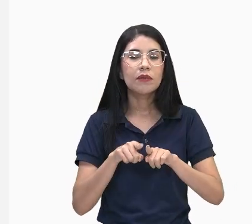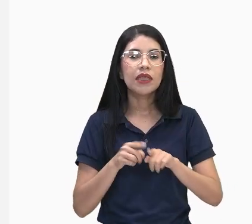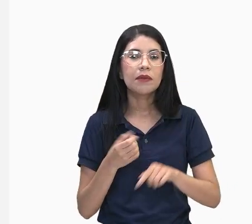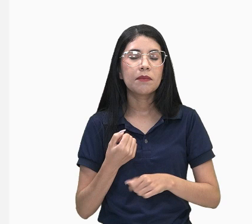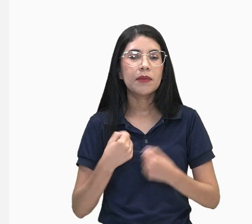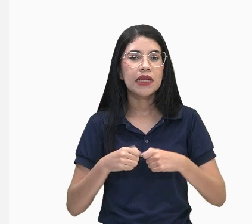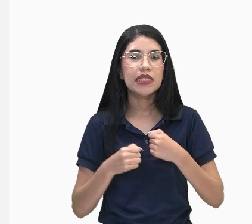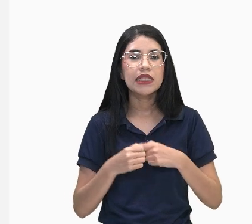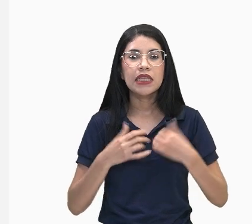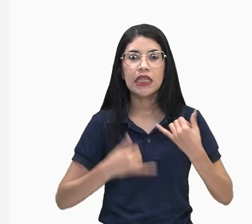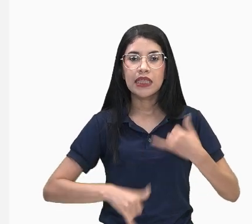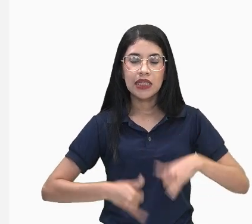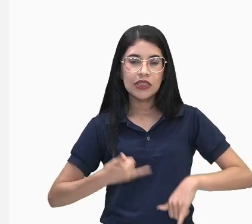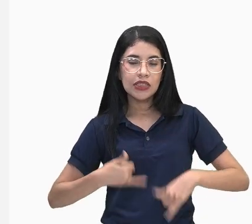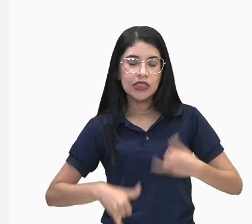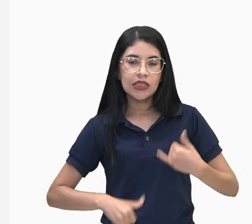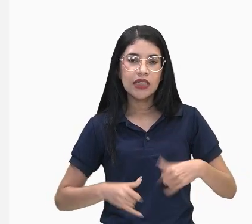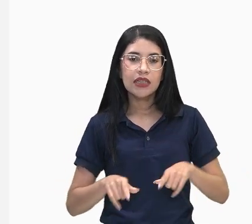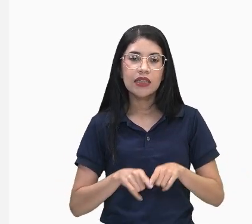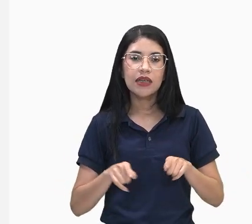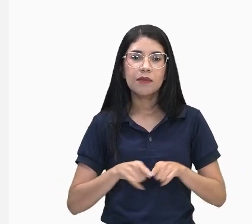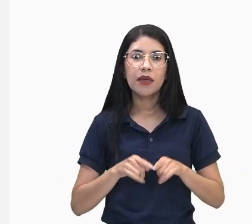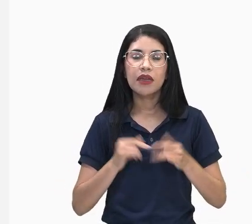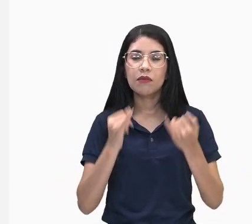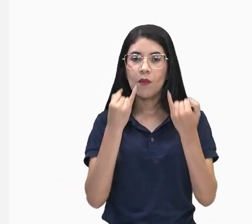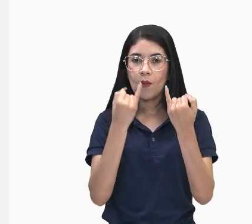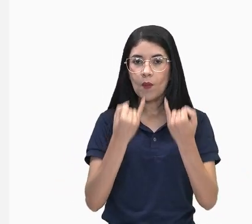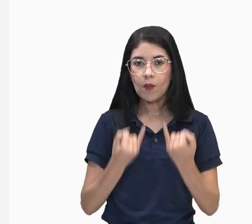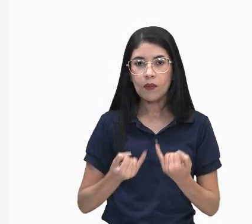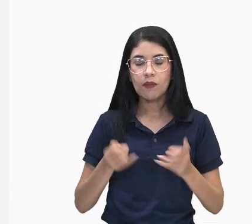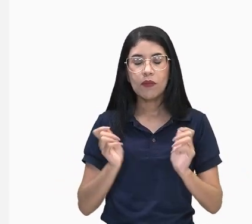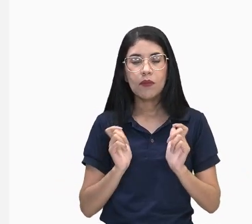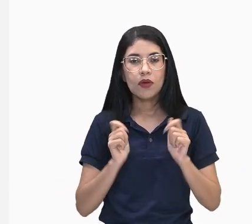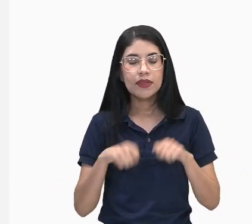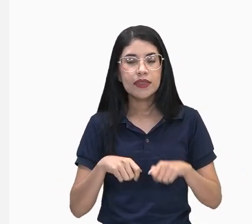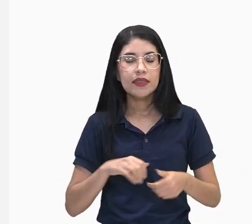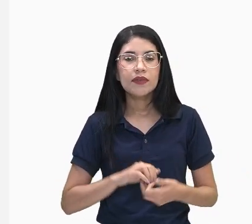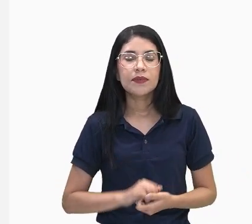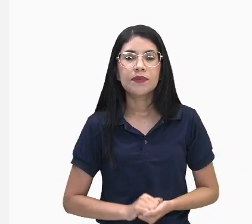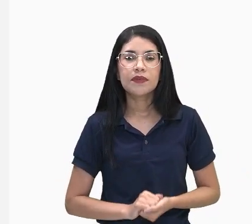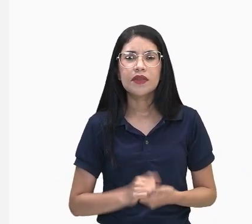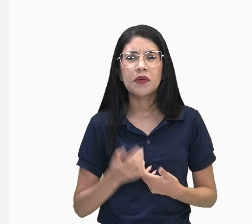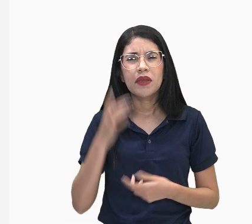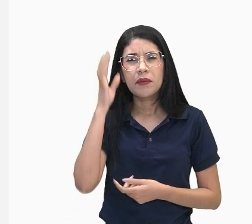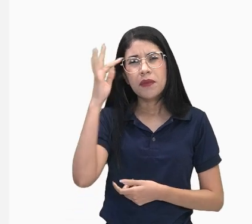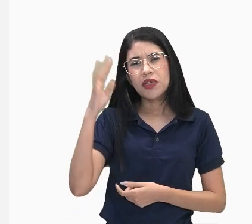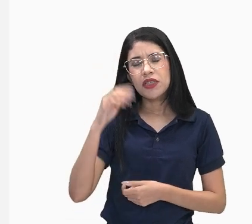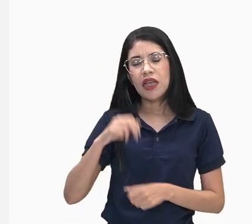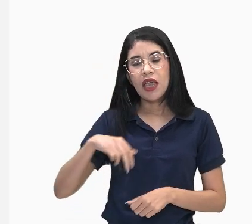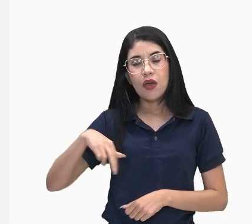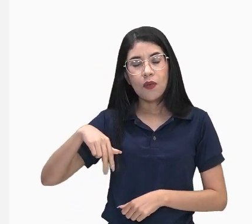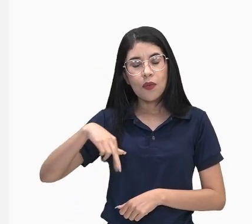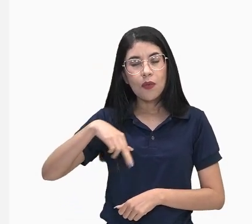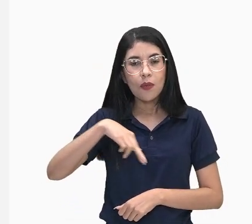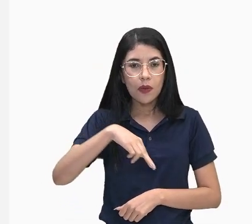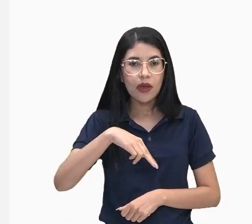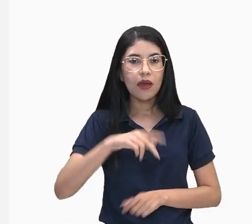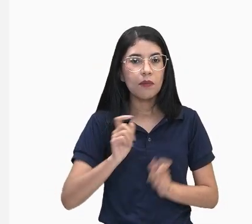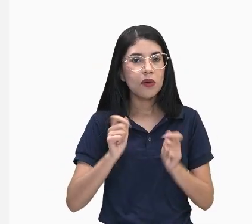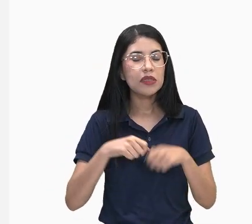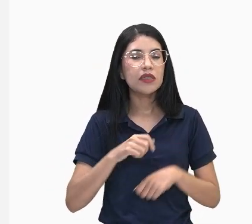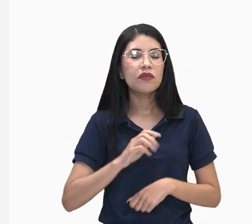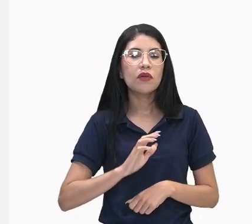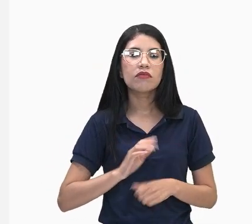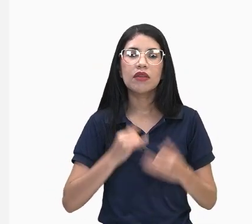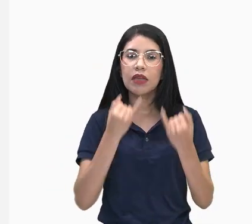energéticos, vai causar aí queima de gordura, né? Imagina aí que corrida não promove queima de